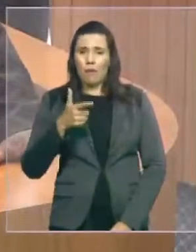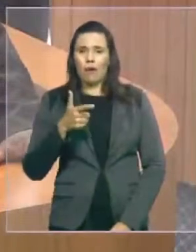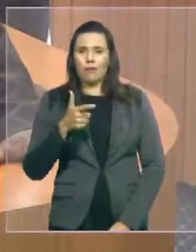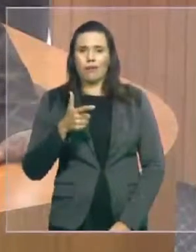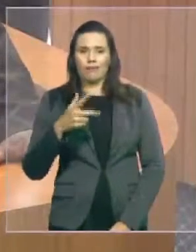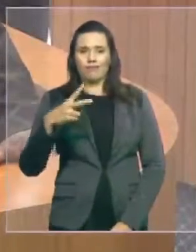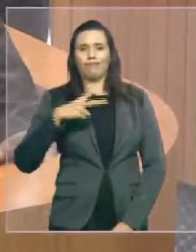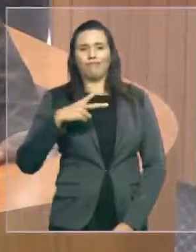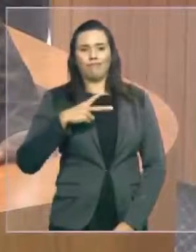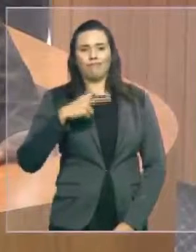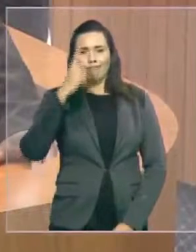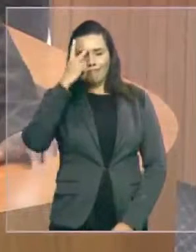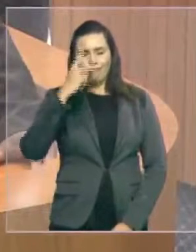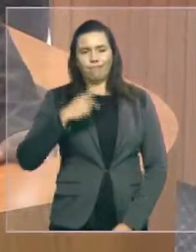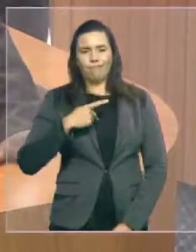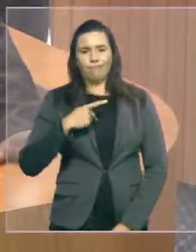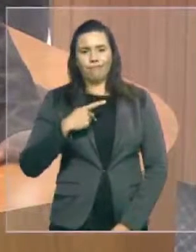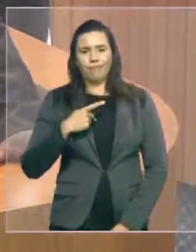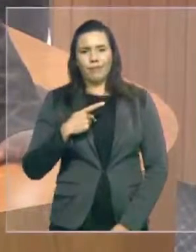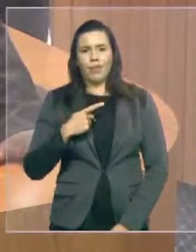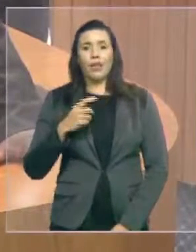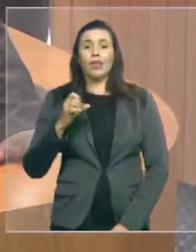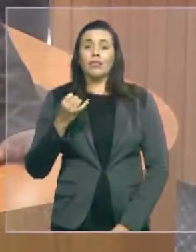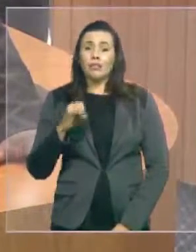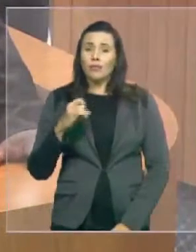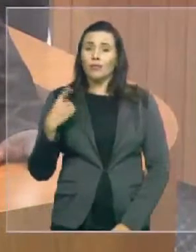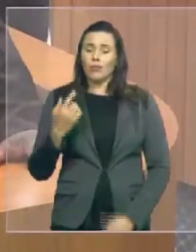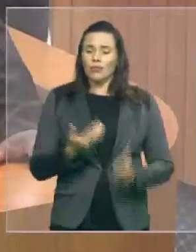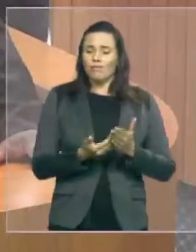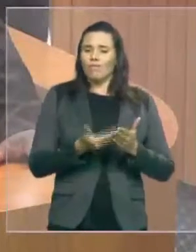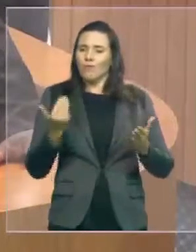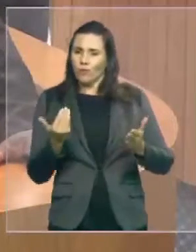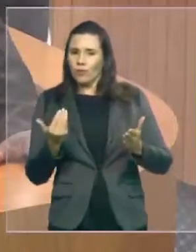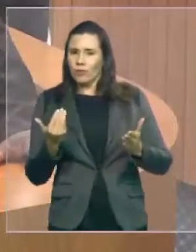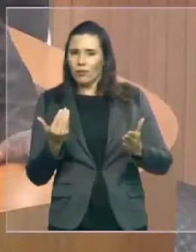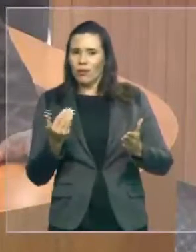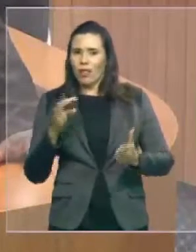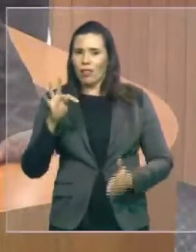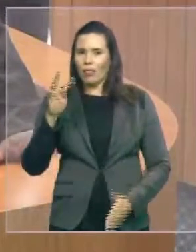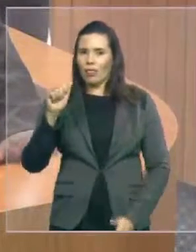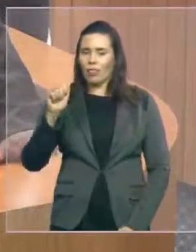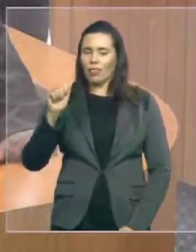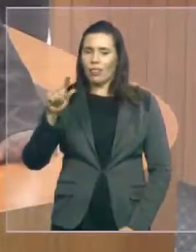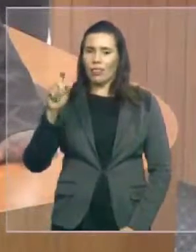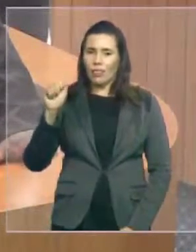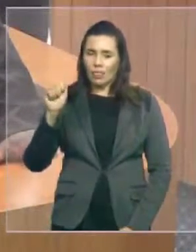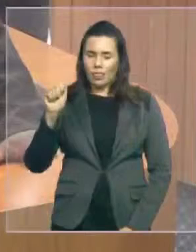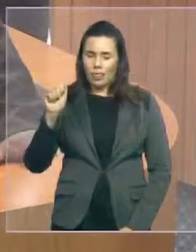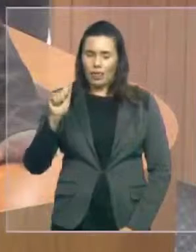do CPMF, perdão, do ICMS, nas armas, possibilitará